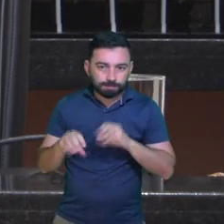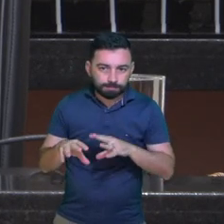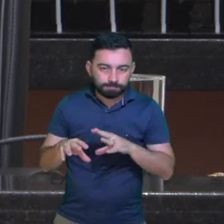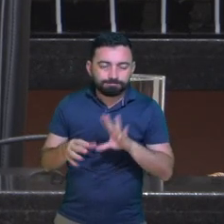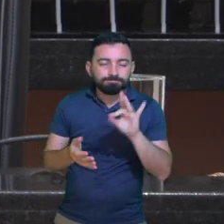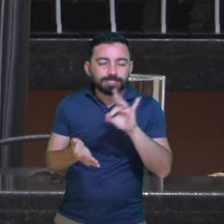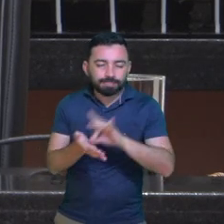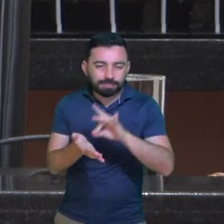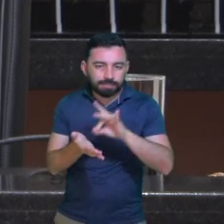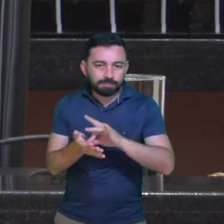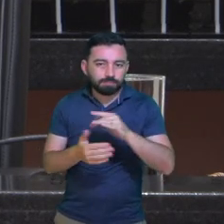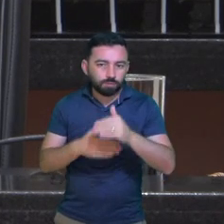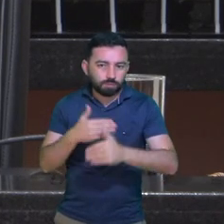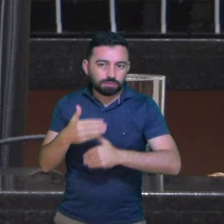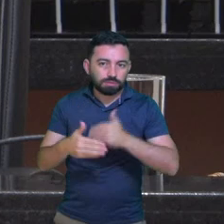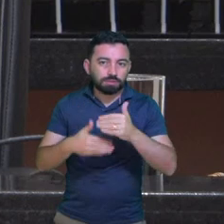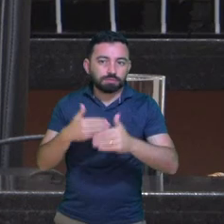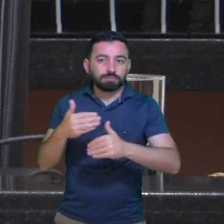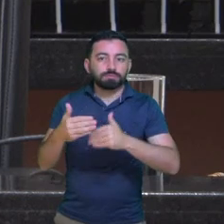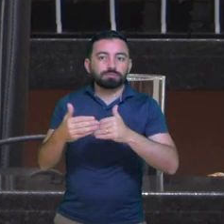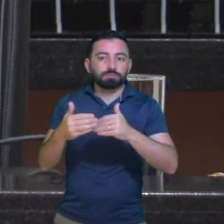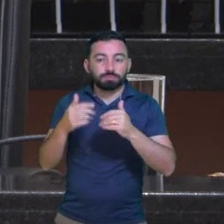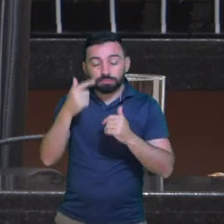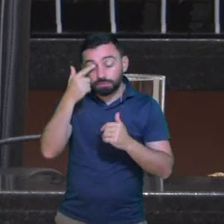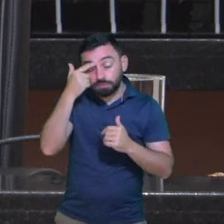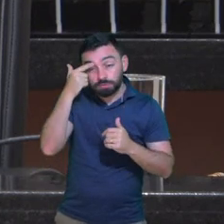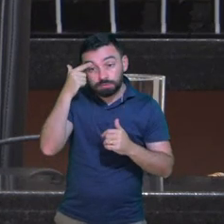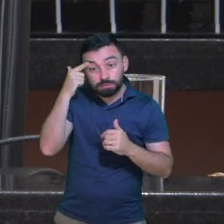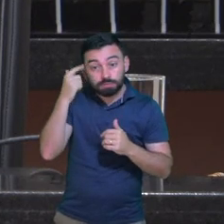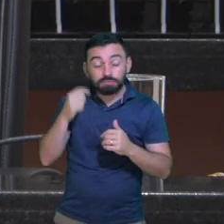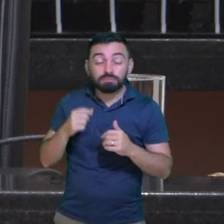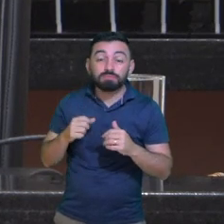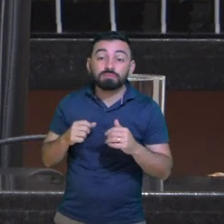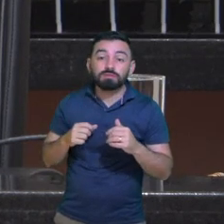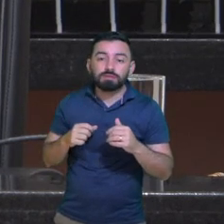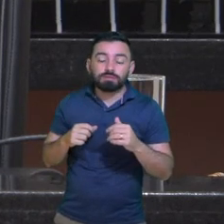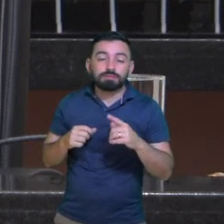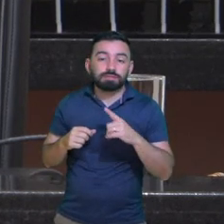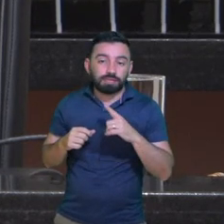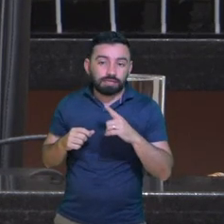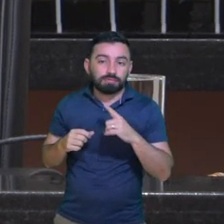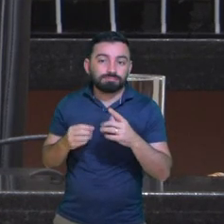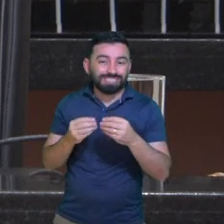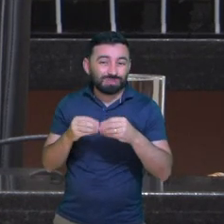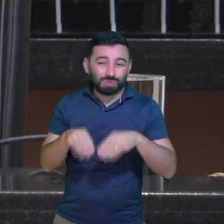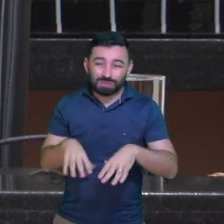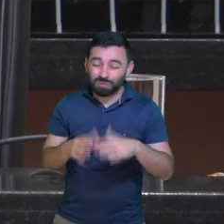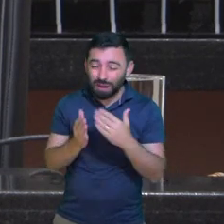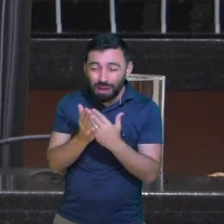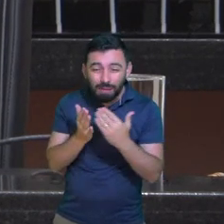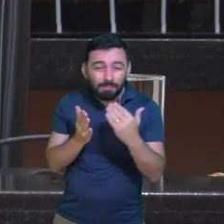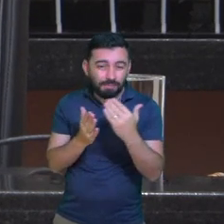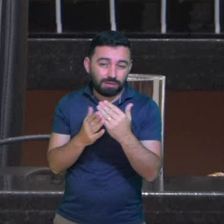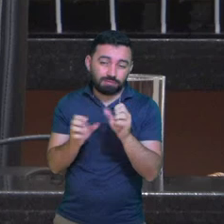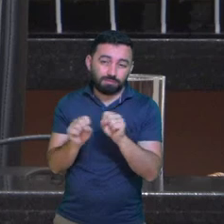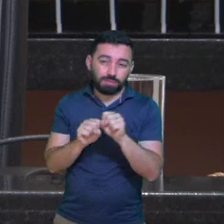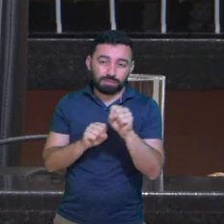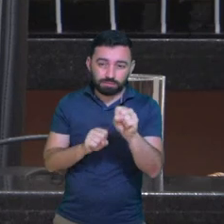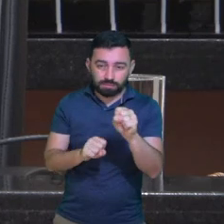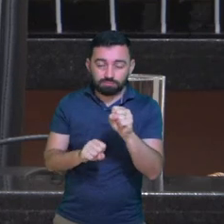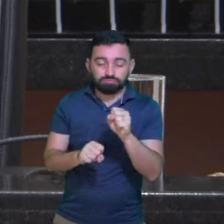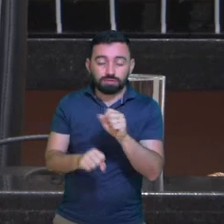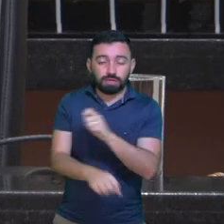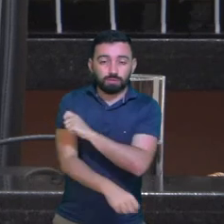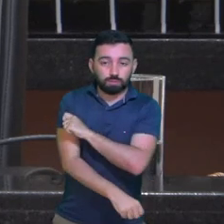processo bastante penoso e que trouxe sim eh inegáveis prejuízos à formação dos Estudantes Não há